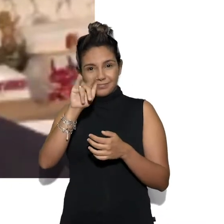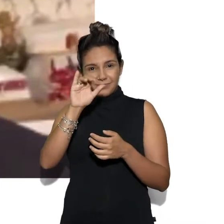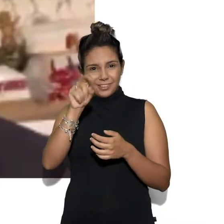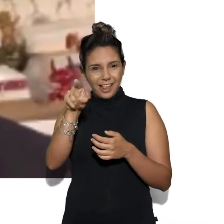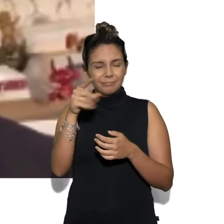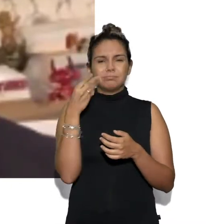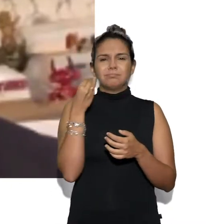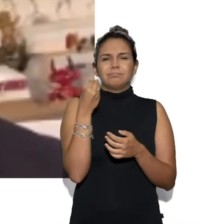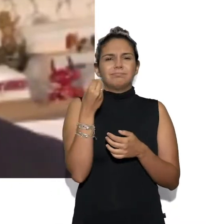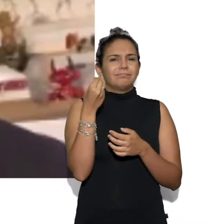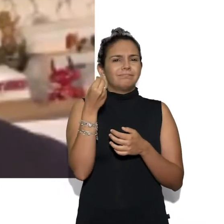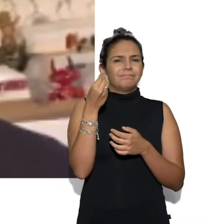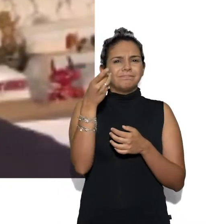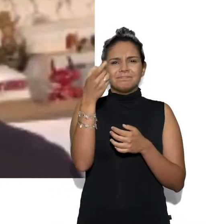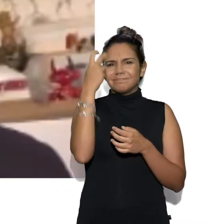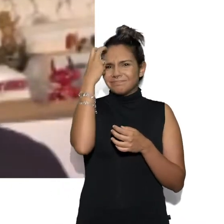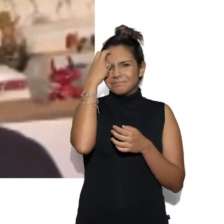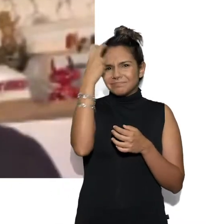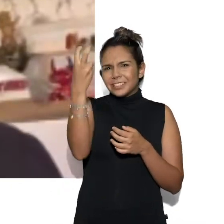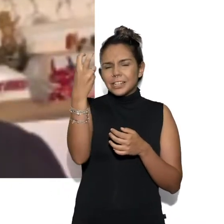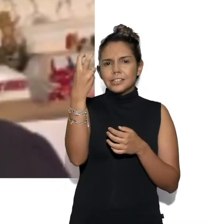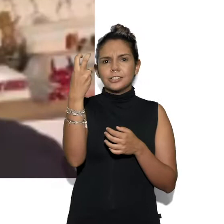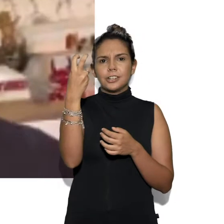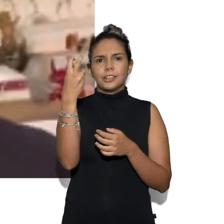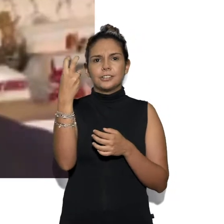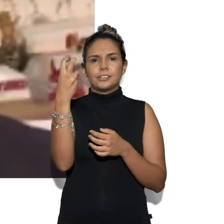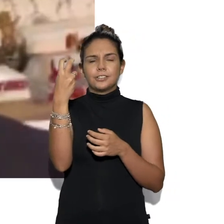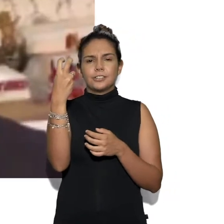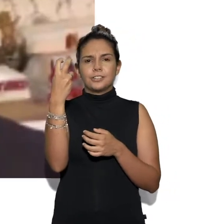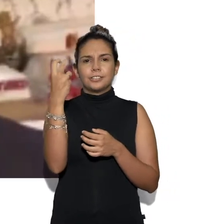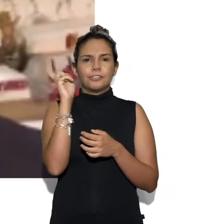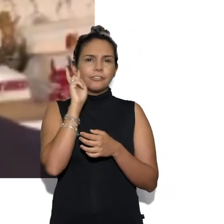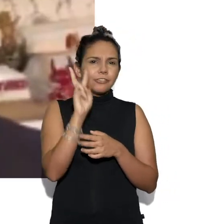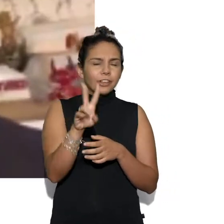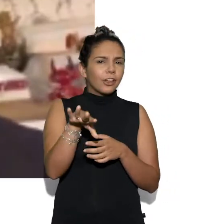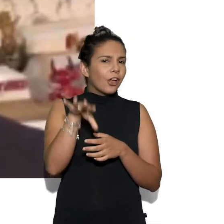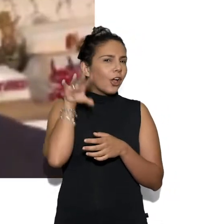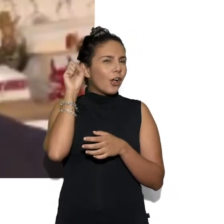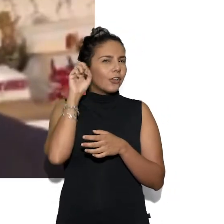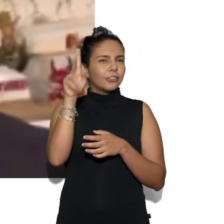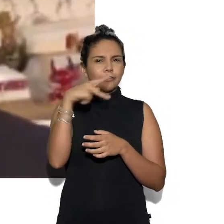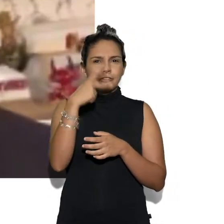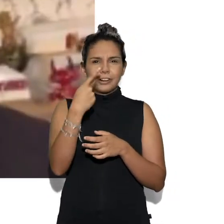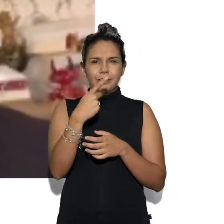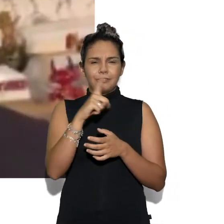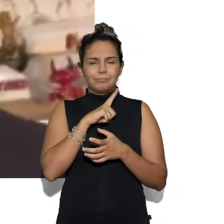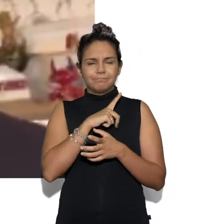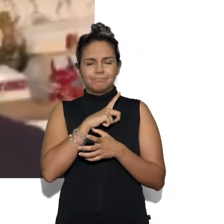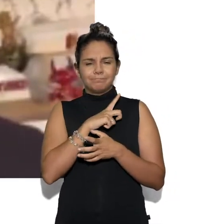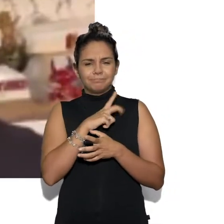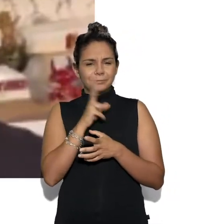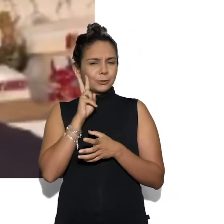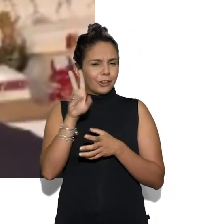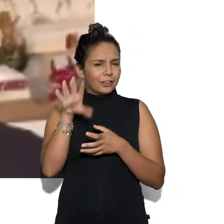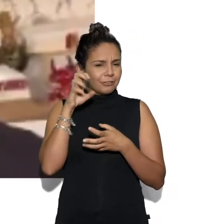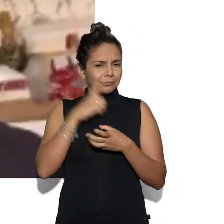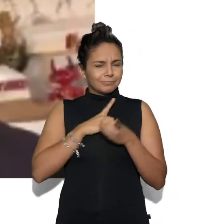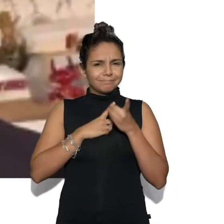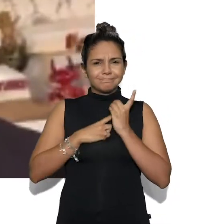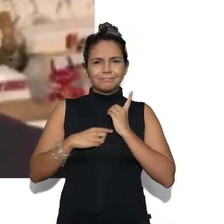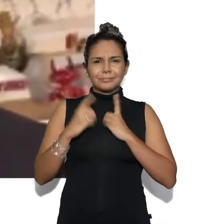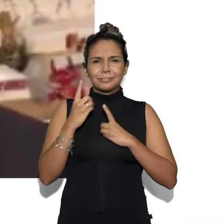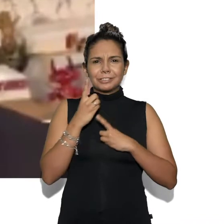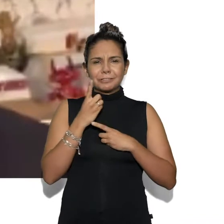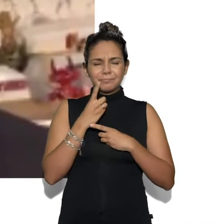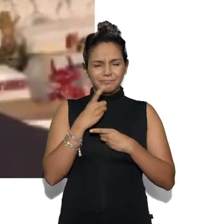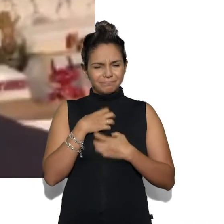uma cabeça lúcida, não é? A gente fica até, por vezes, escutando o Sérgio, fica até deprimido de pensar,